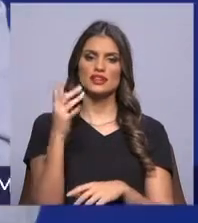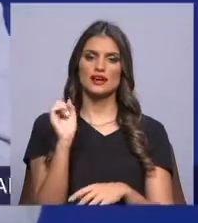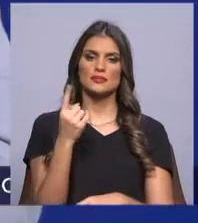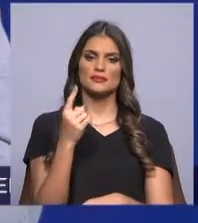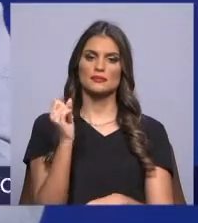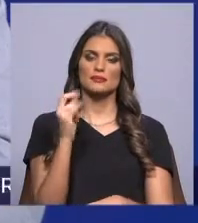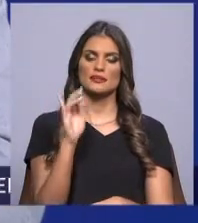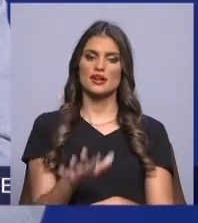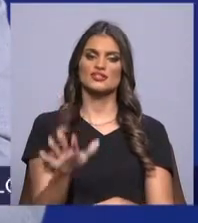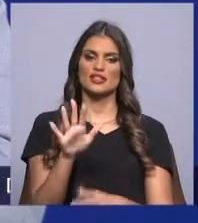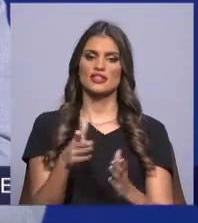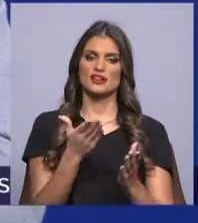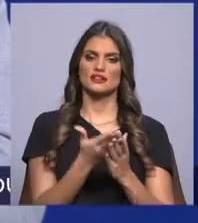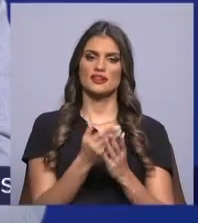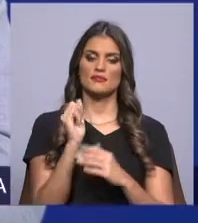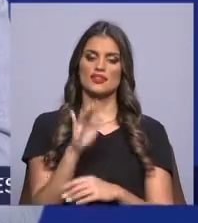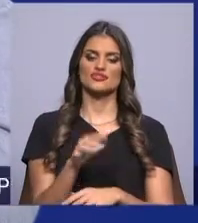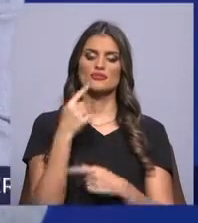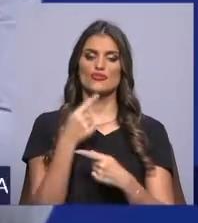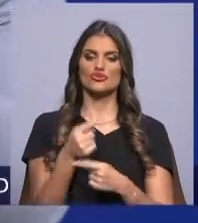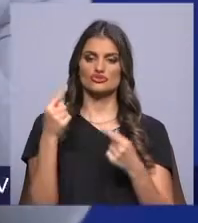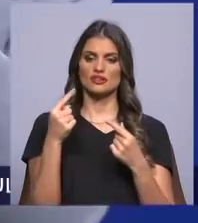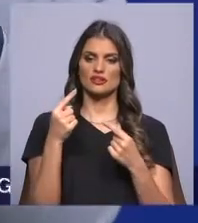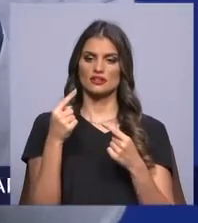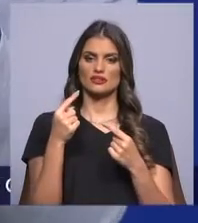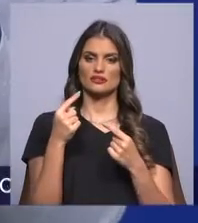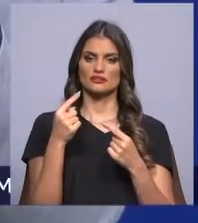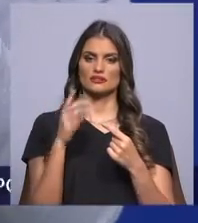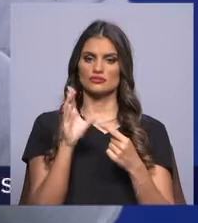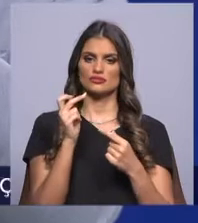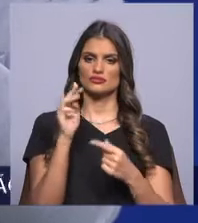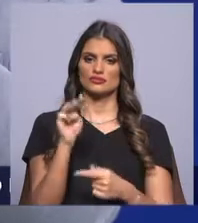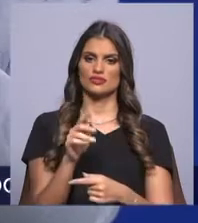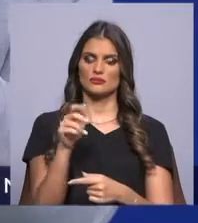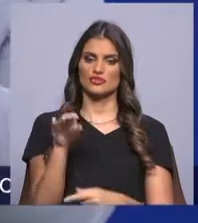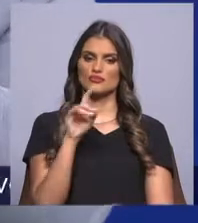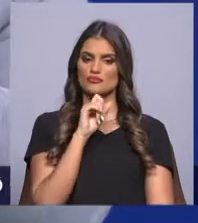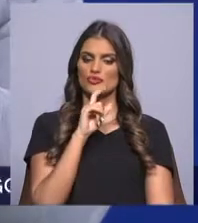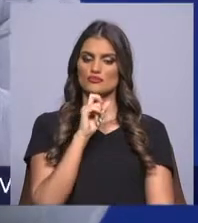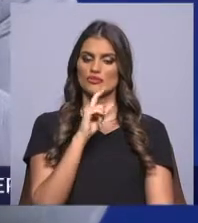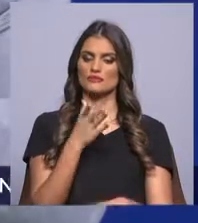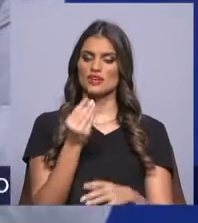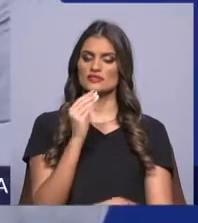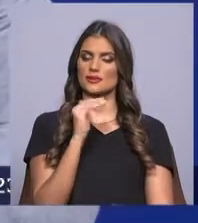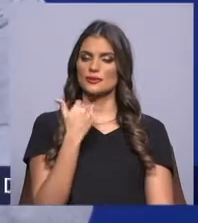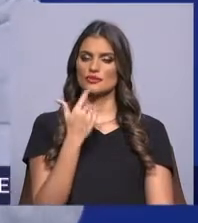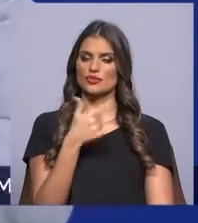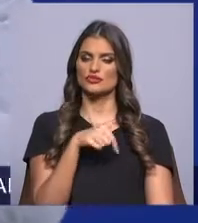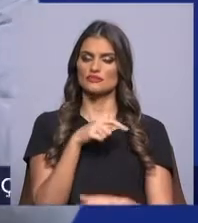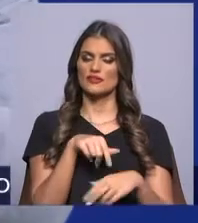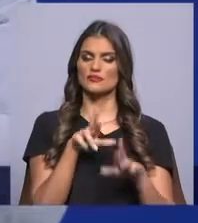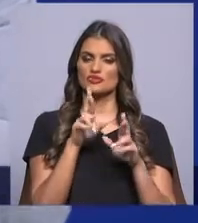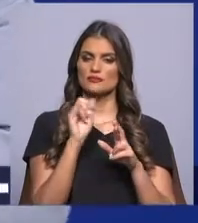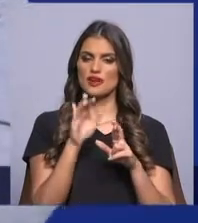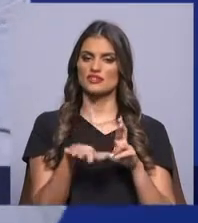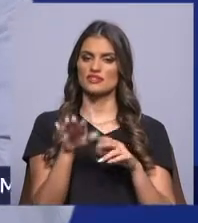primeira imagem leva-nos até à imagem que mostra como o James Webb pode vir a ser muito mais eficiente do que aquilo que nós esperávamos. É a